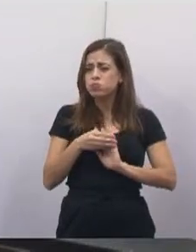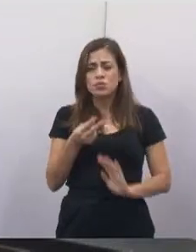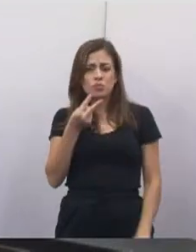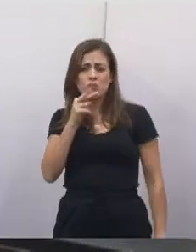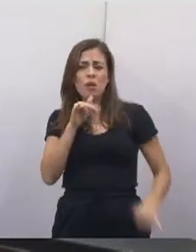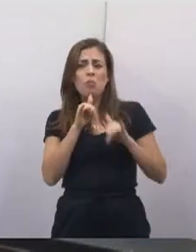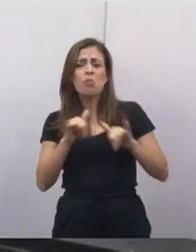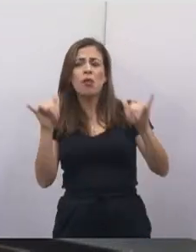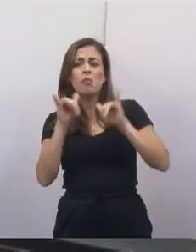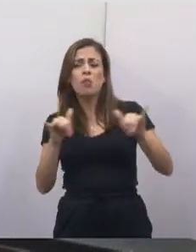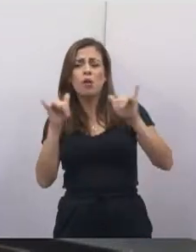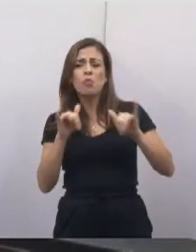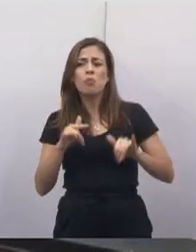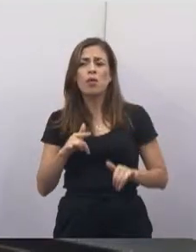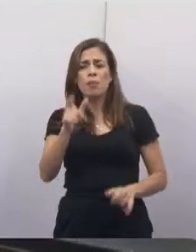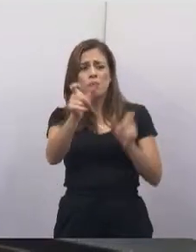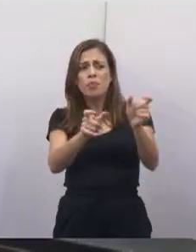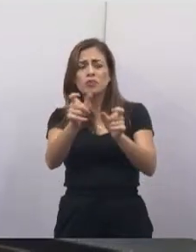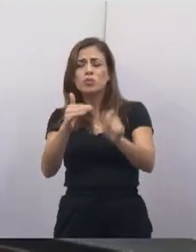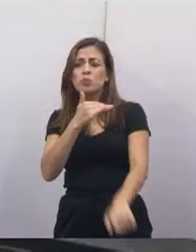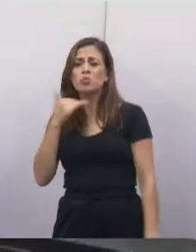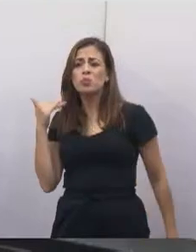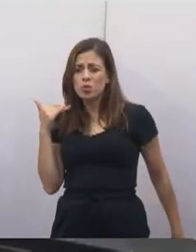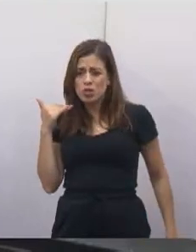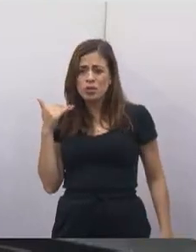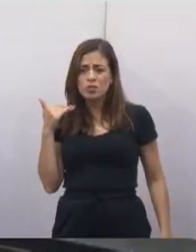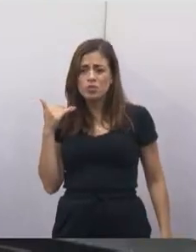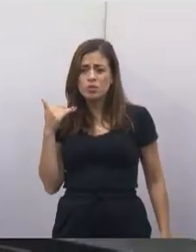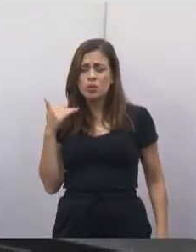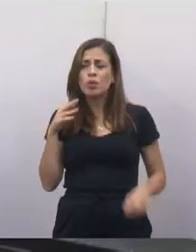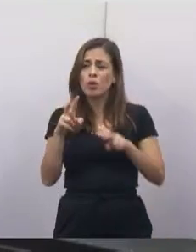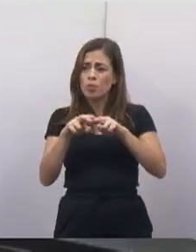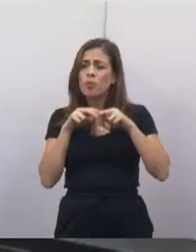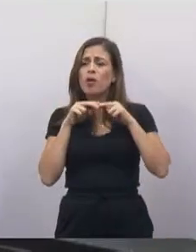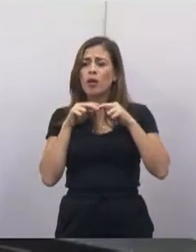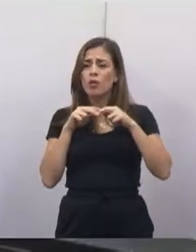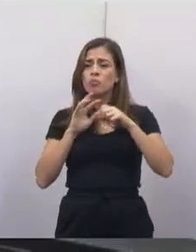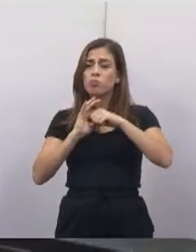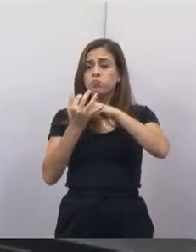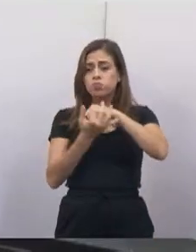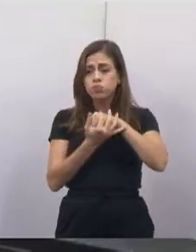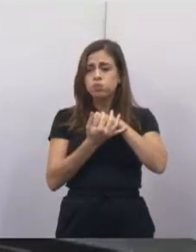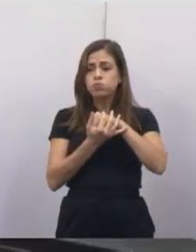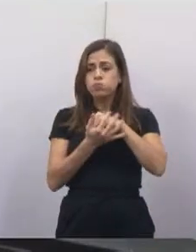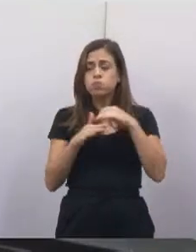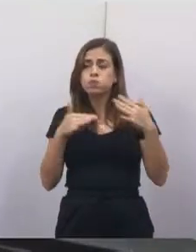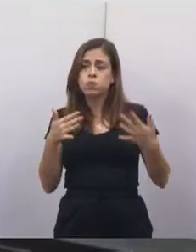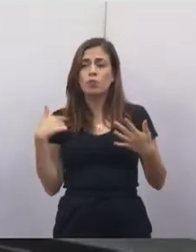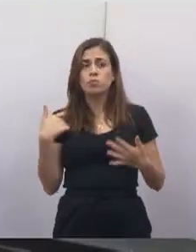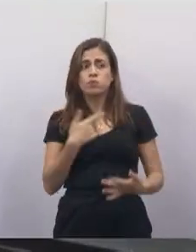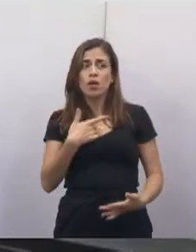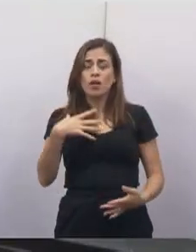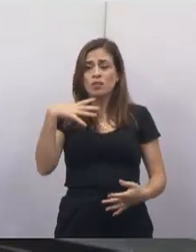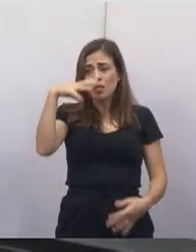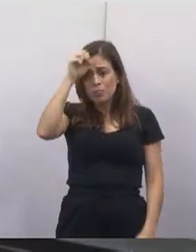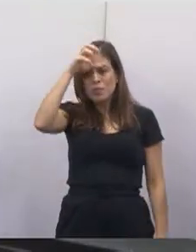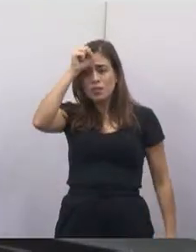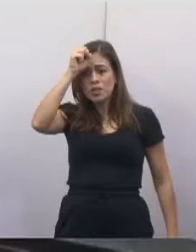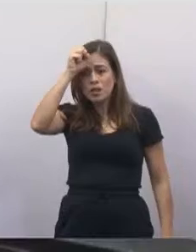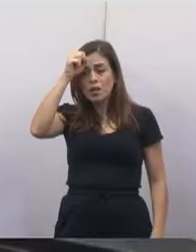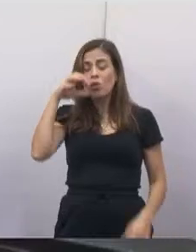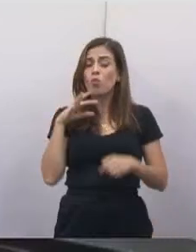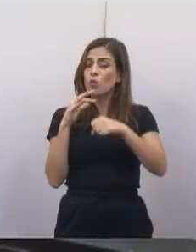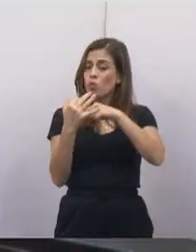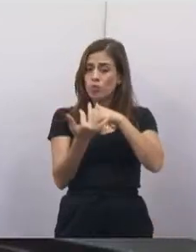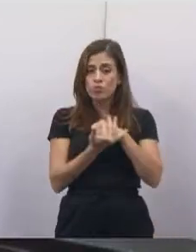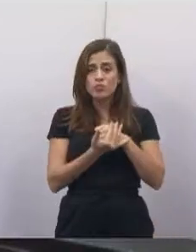passadas, as pessoas morrendo por causa do Covid. Eu acho que é algo normal que a gente vai ter que aprender a conviver. O Covid ele vai ficar